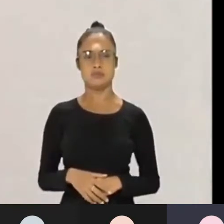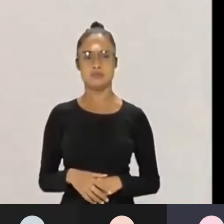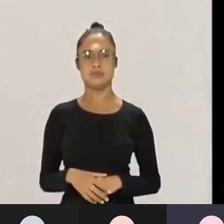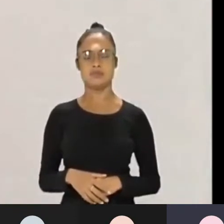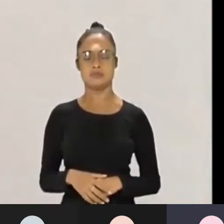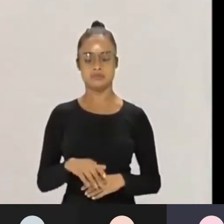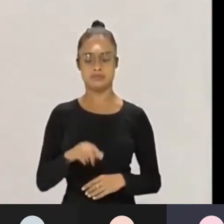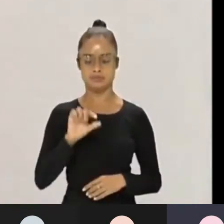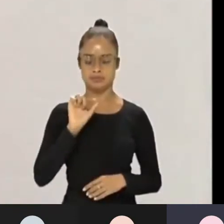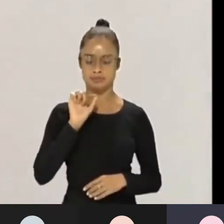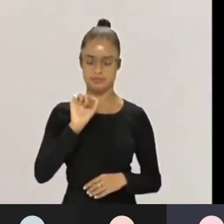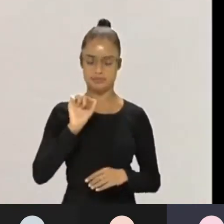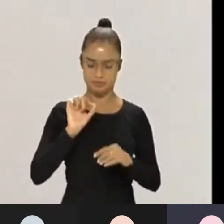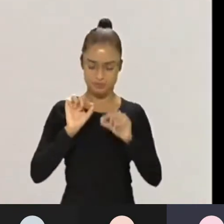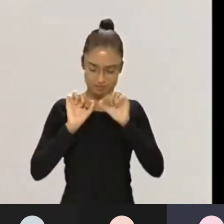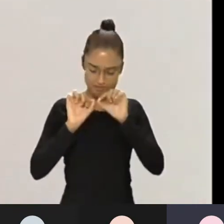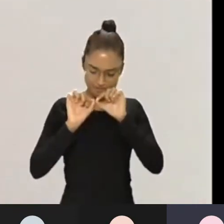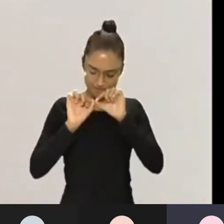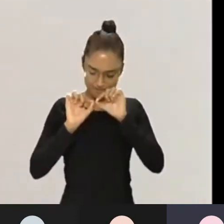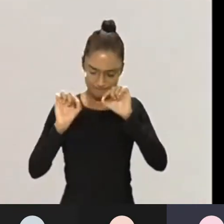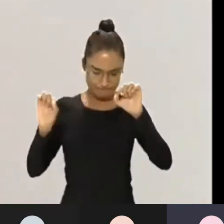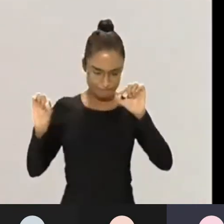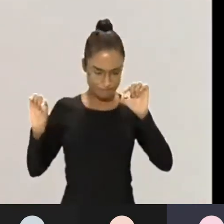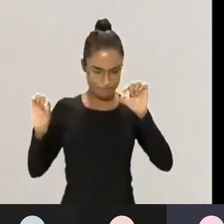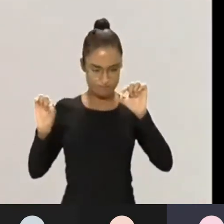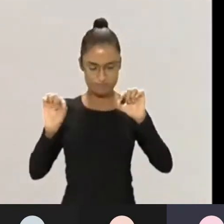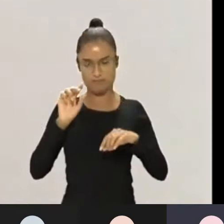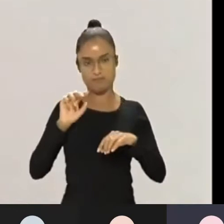E já vou traçando as linhas fortes.